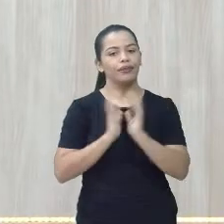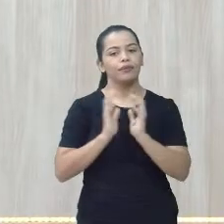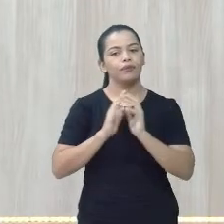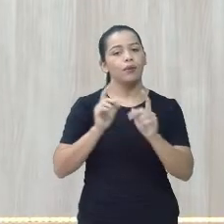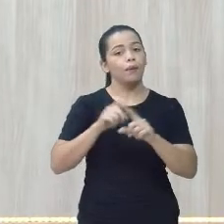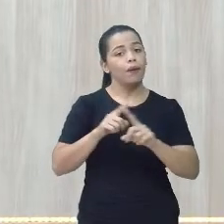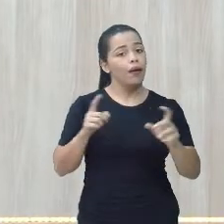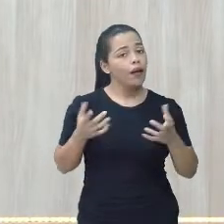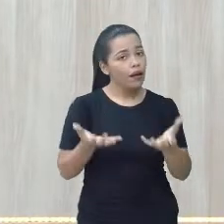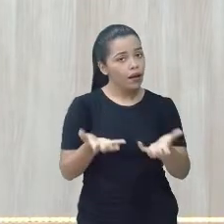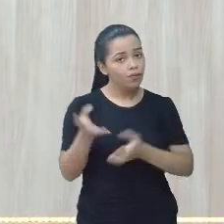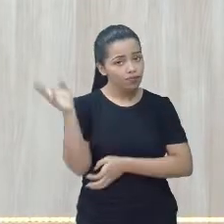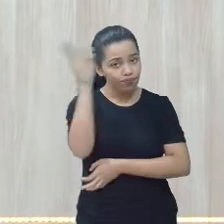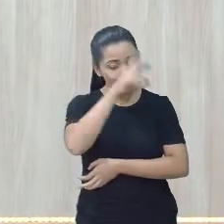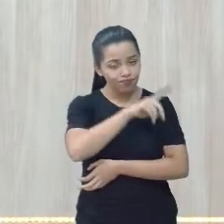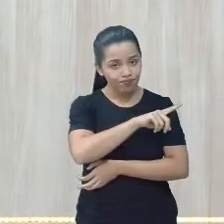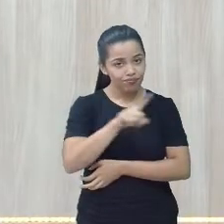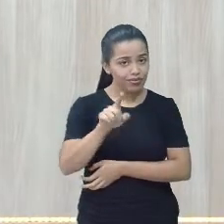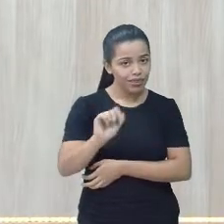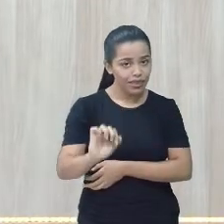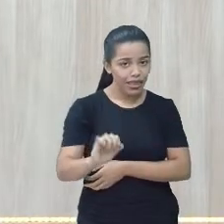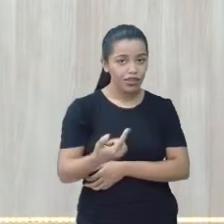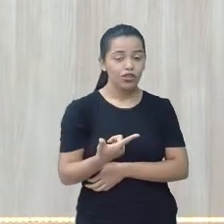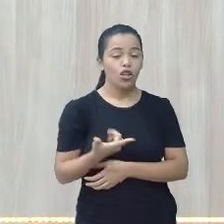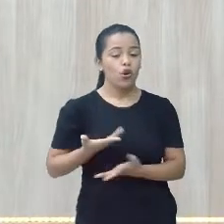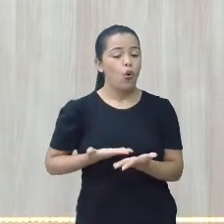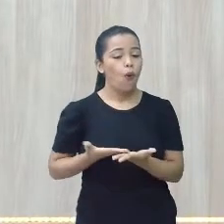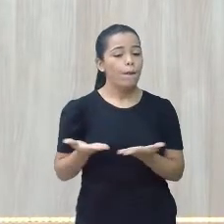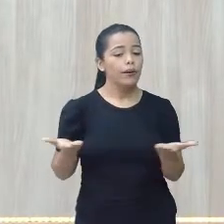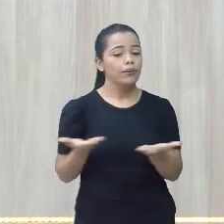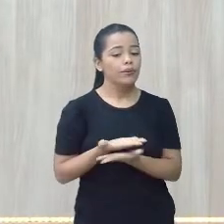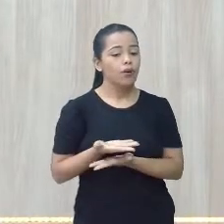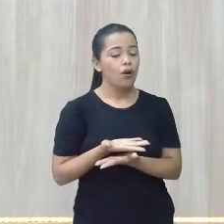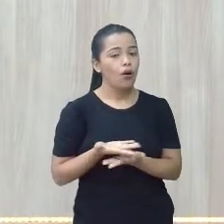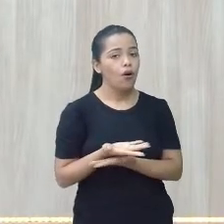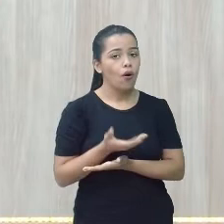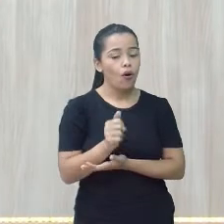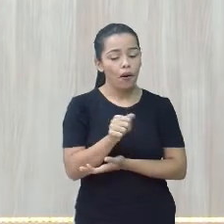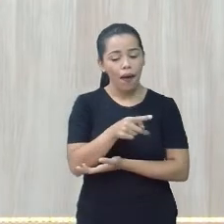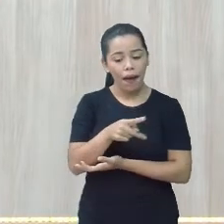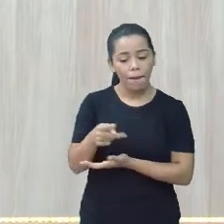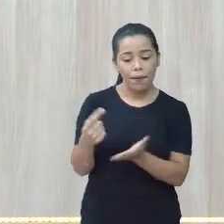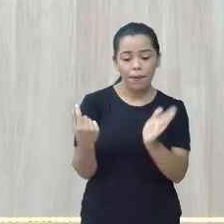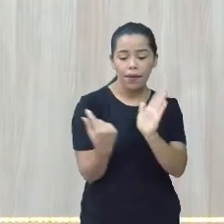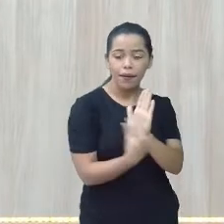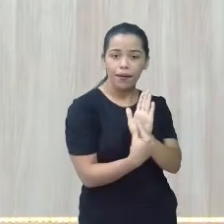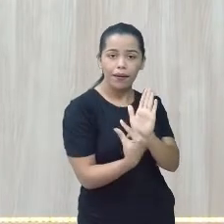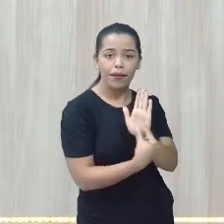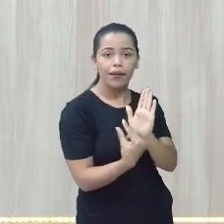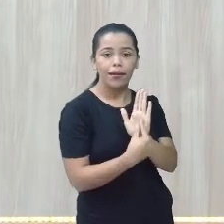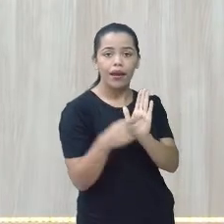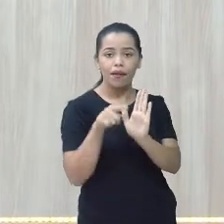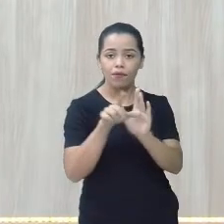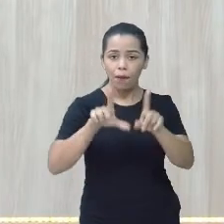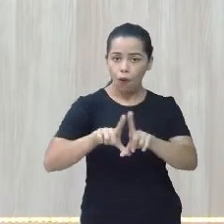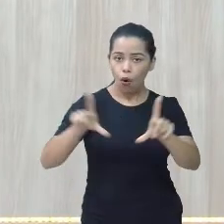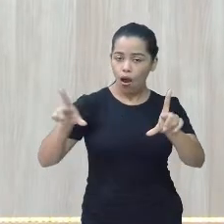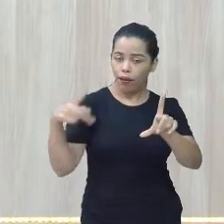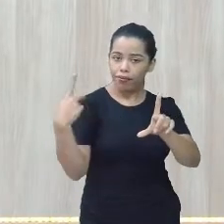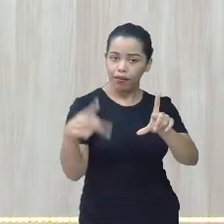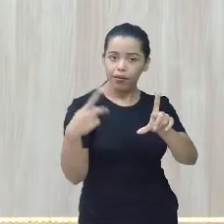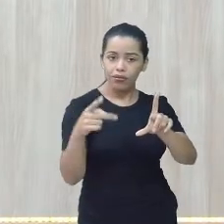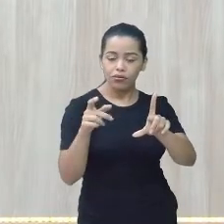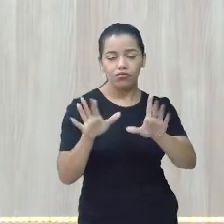de lembrá-los a vocês que a gente estreou o nosso app do Educa Recife. Vai aparecer aí na sua tela o QR Code para o